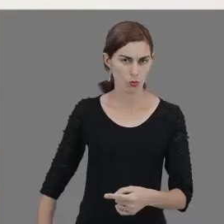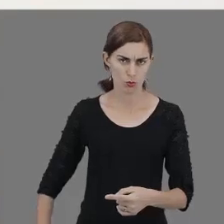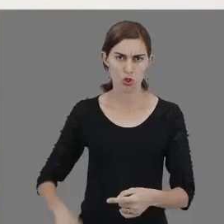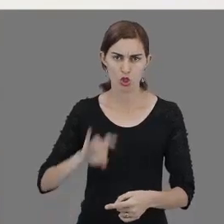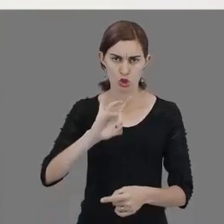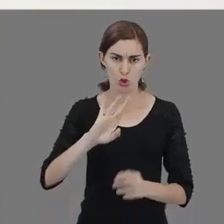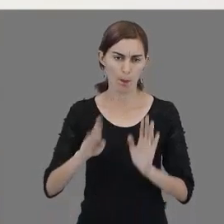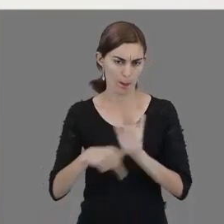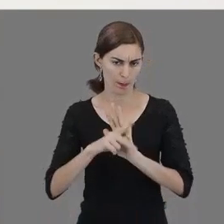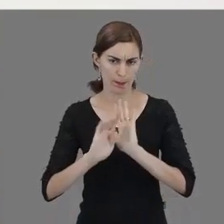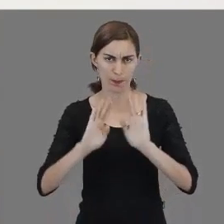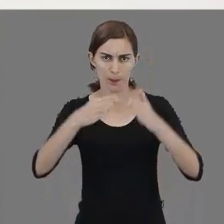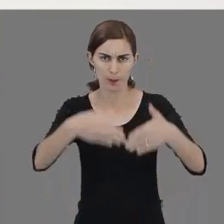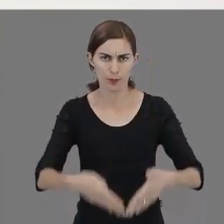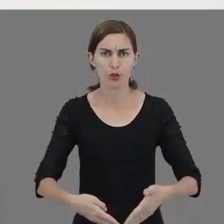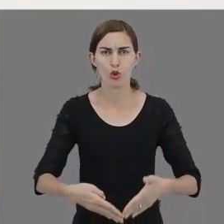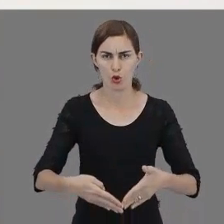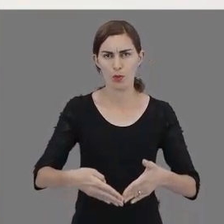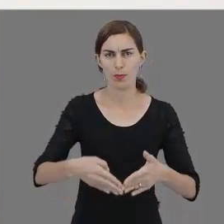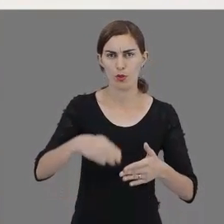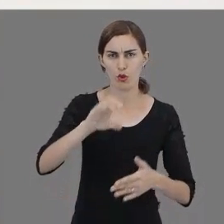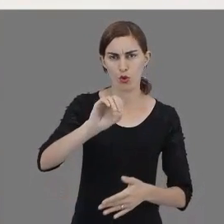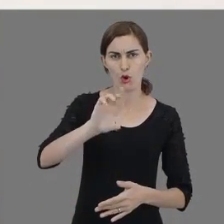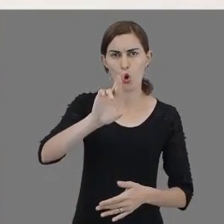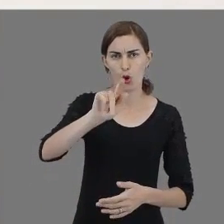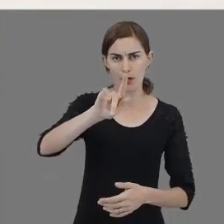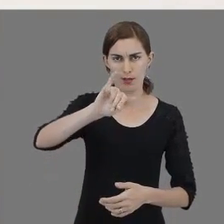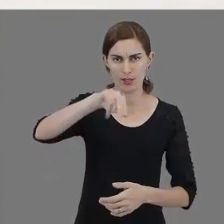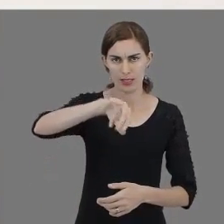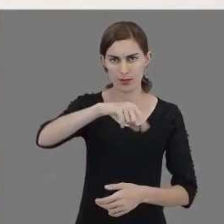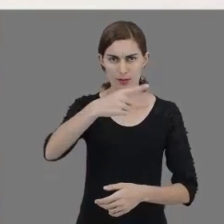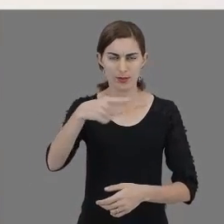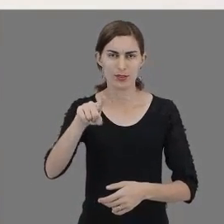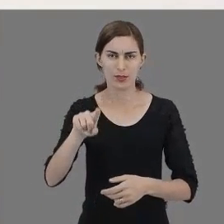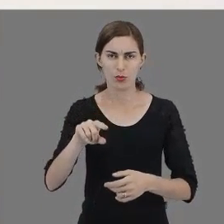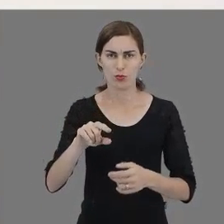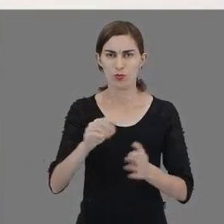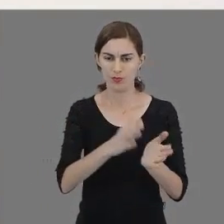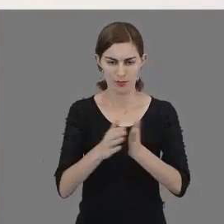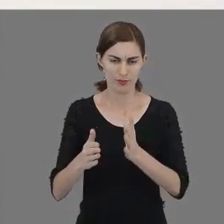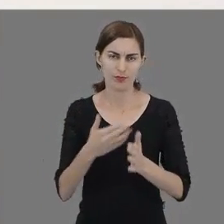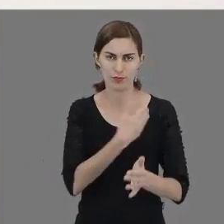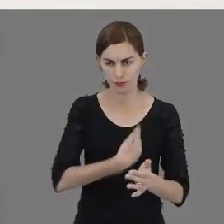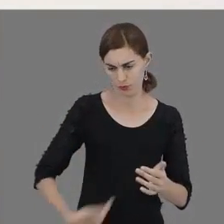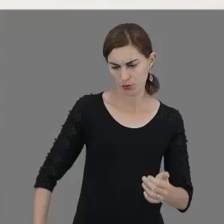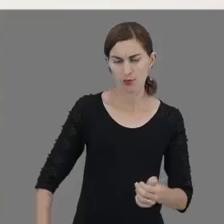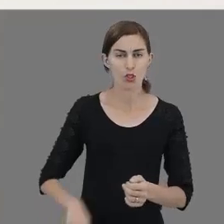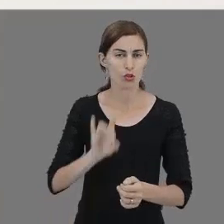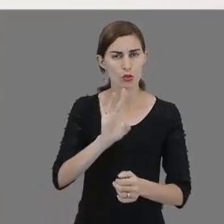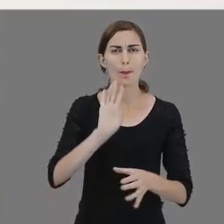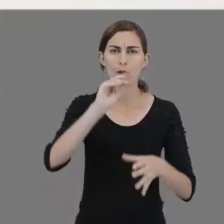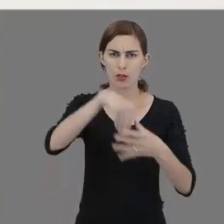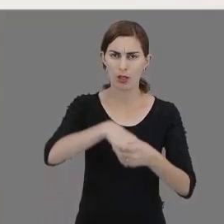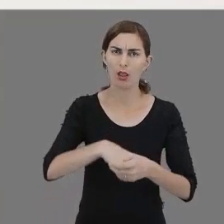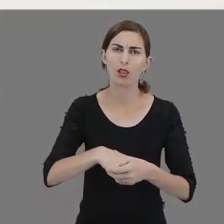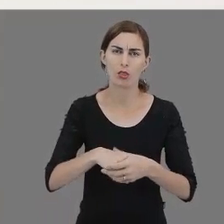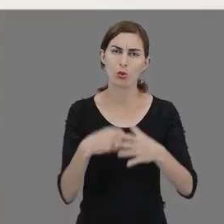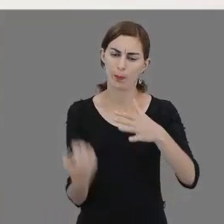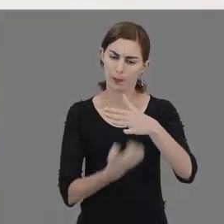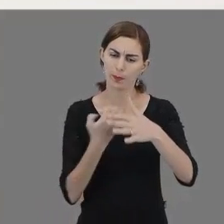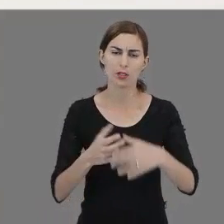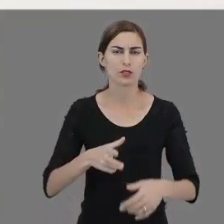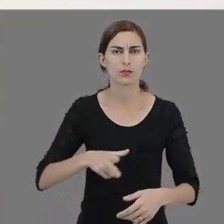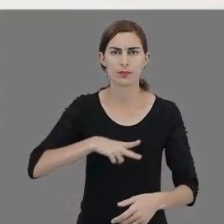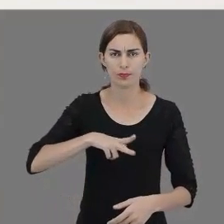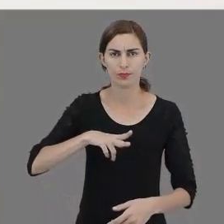não é exclusividade das organizações públicas, ela também pode acontecer nas entidades privadas, que é no